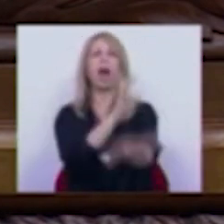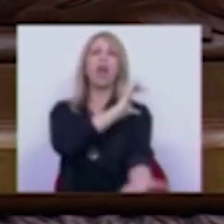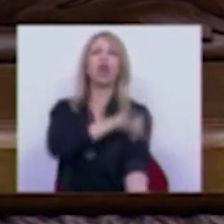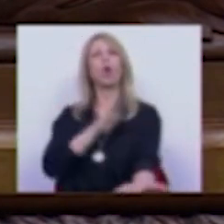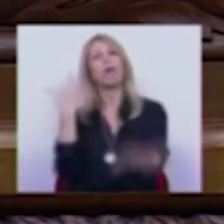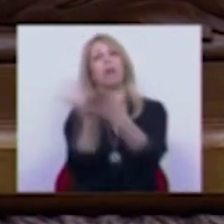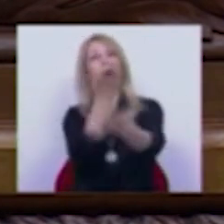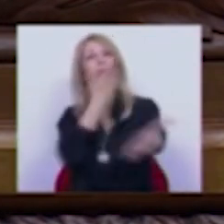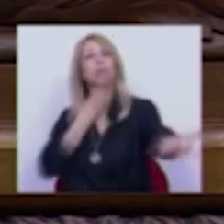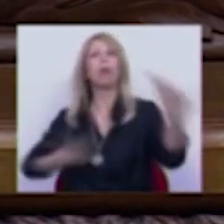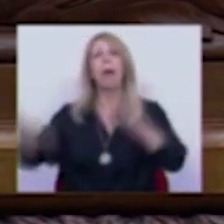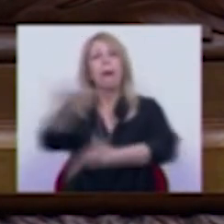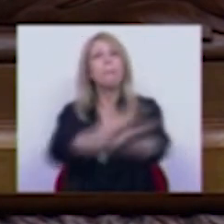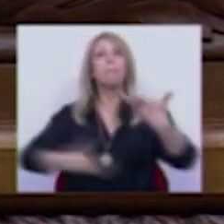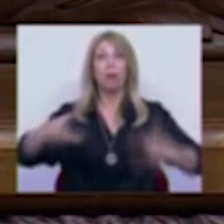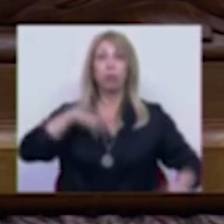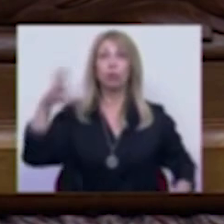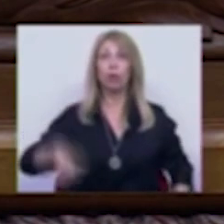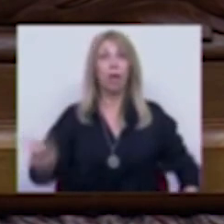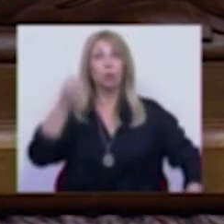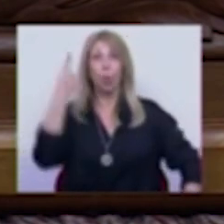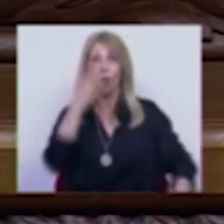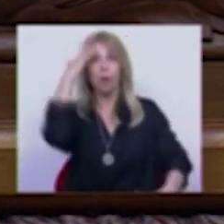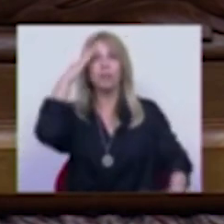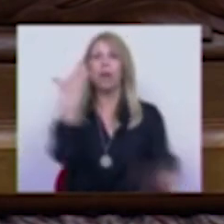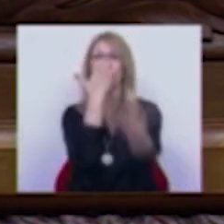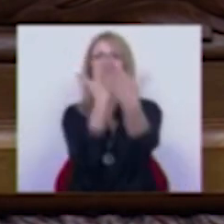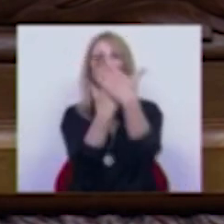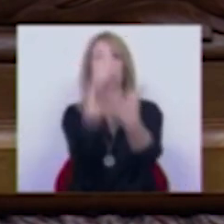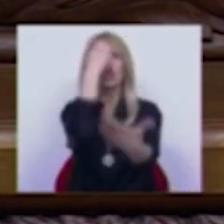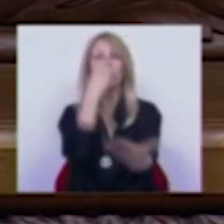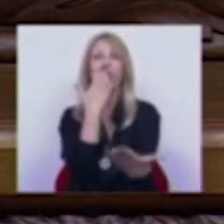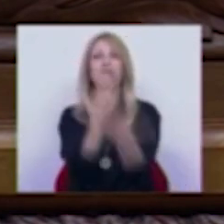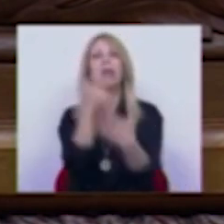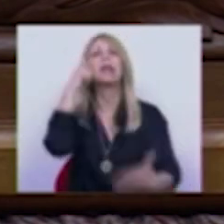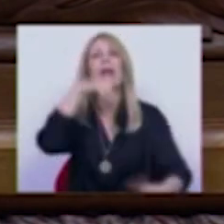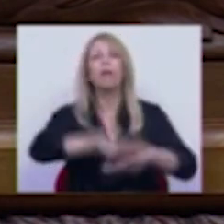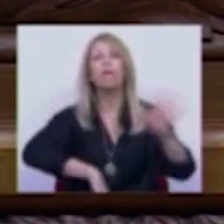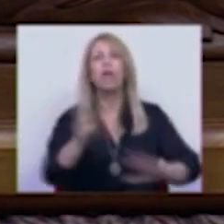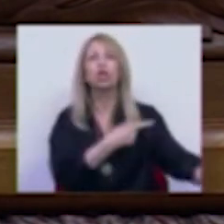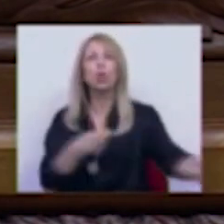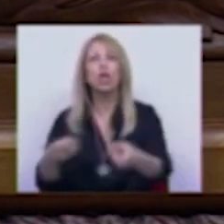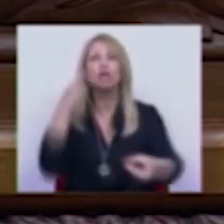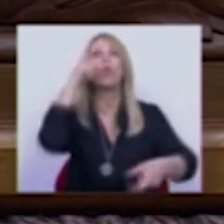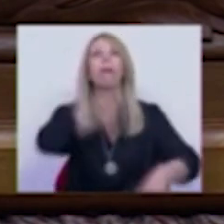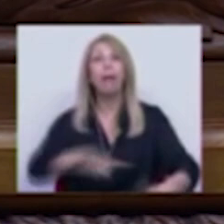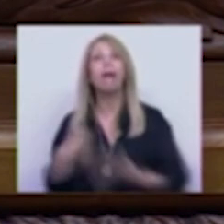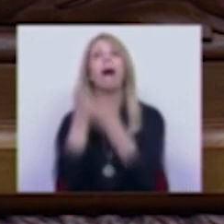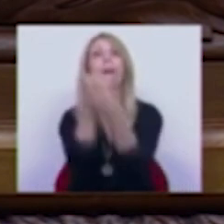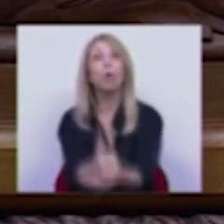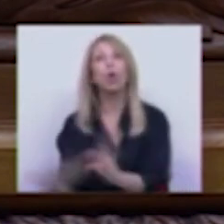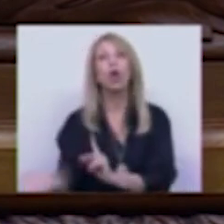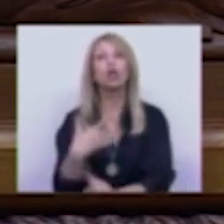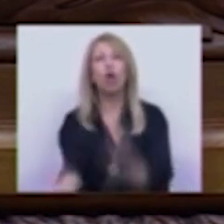reconciliar Portugal. É a termos a capacidade de olhar a história de frente e dizer que quem cometeu atos terroristas, quem patrocinou e promoveu nacionalizações